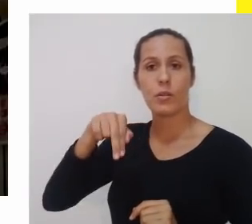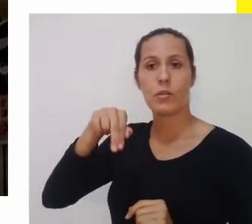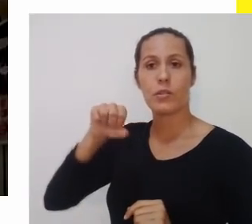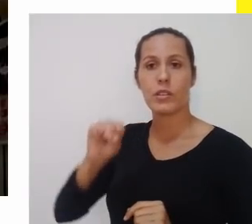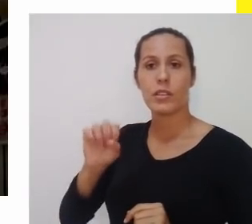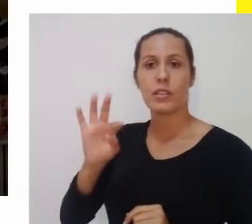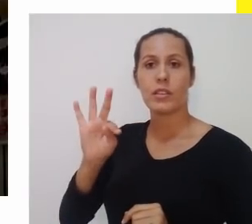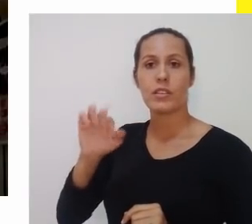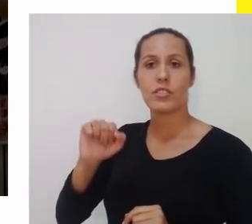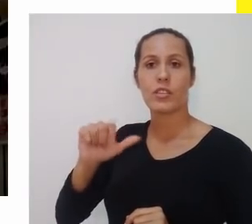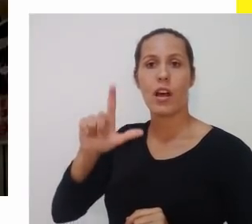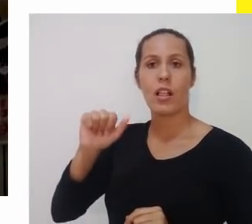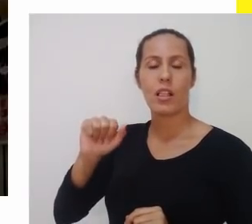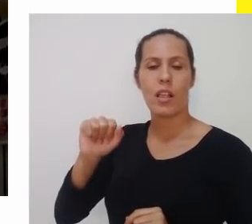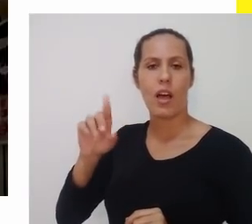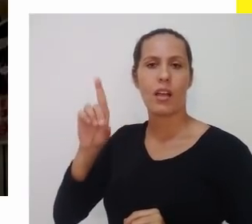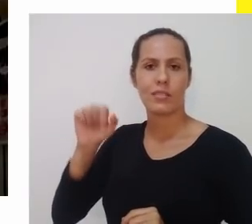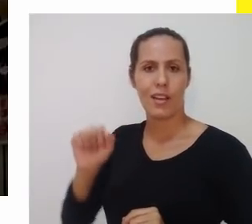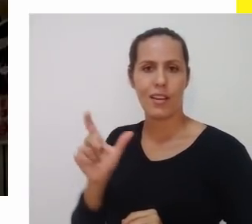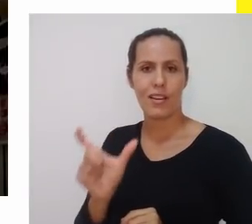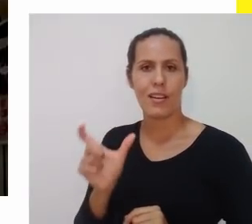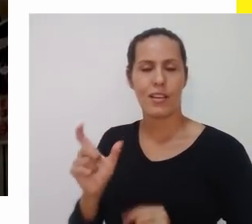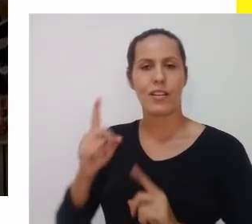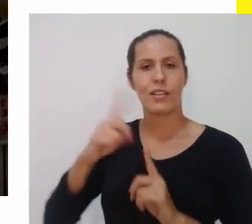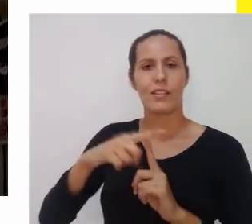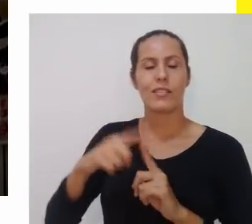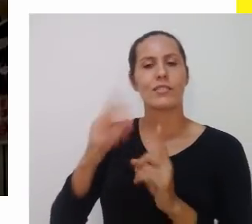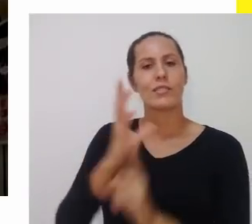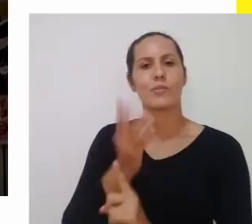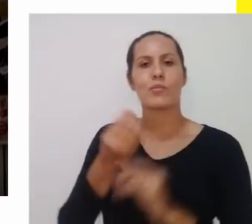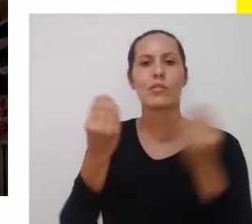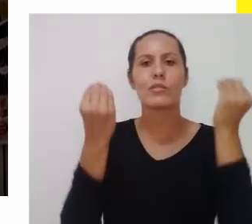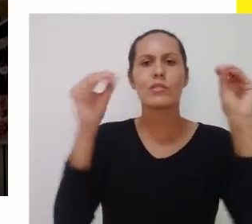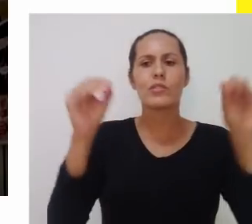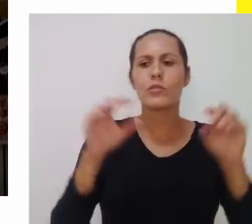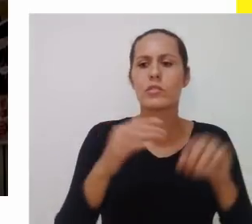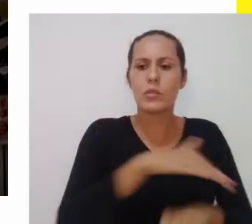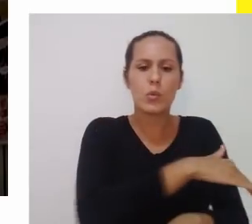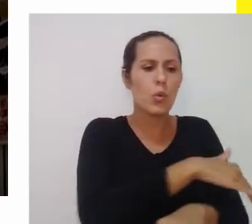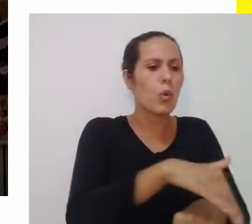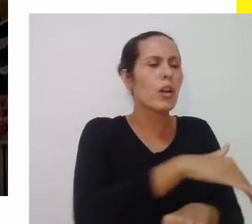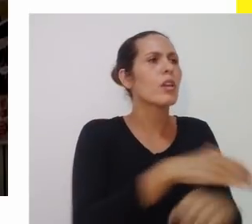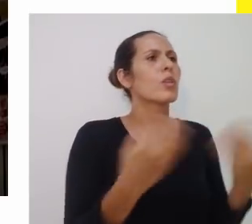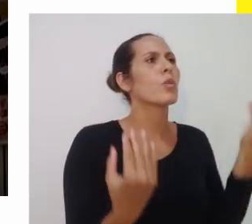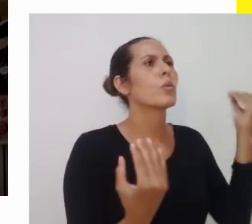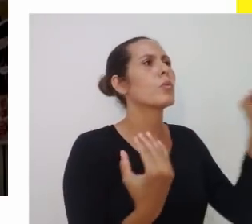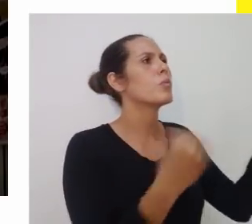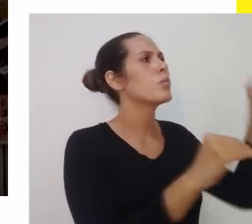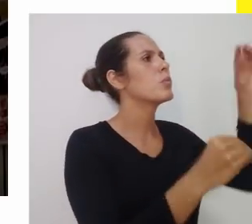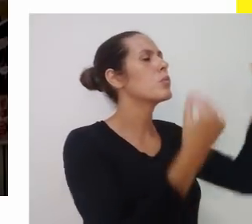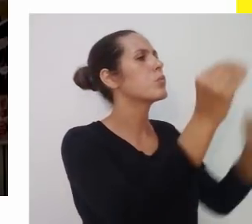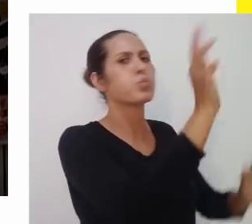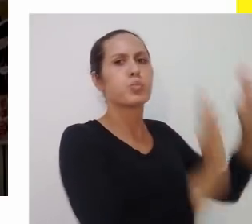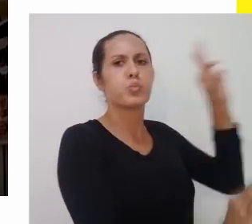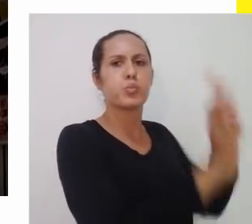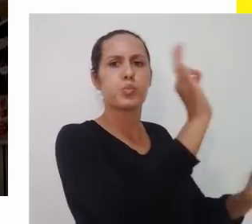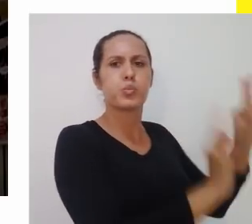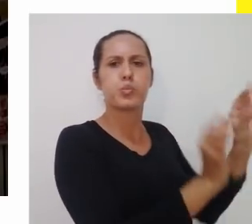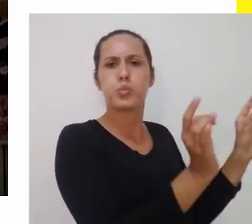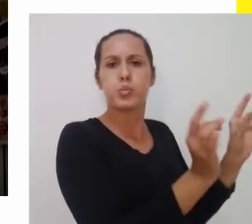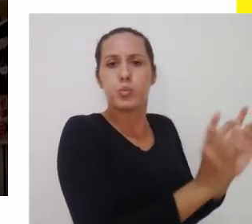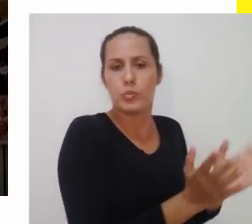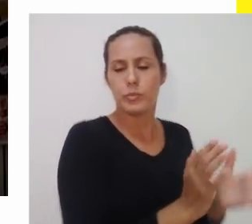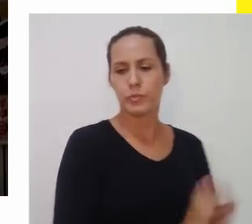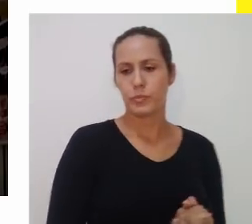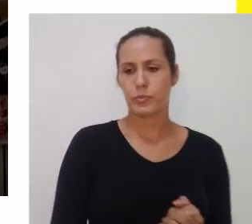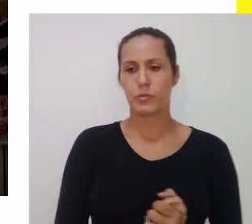ó. Isso foi instalado. Então fez uma espécie de varal ou varais instalou-se nesse corredor que vocês estão